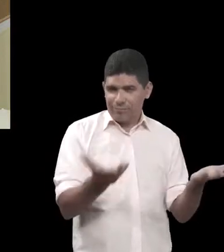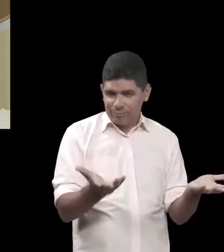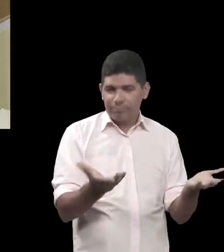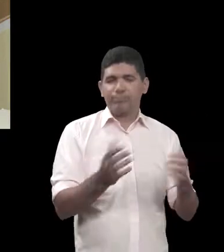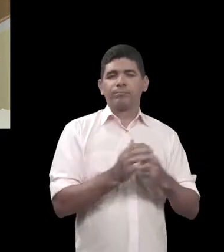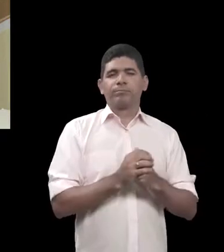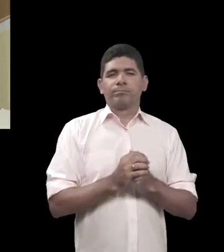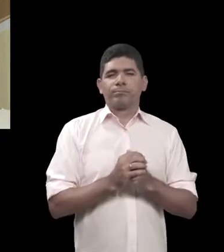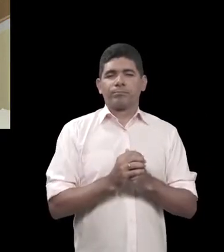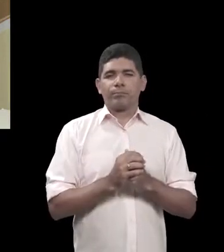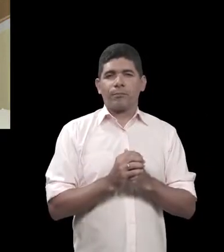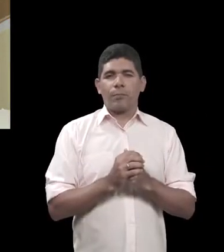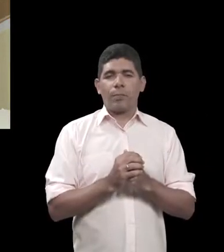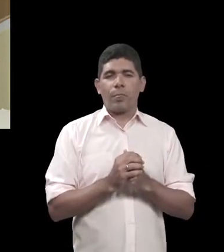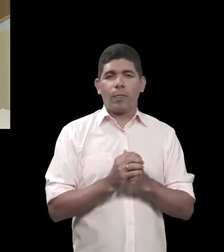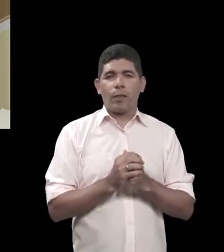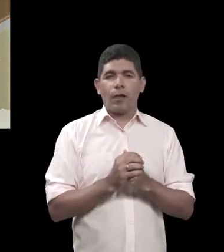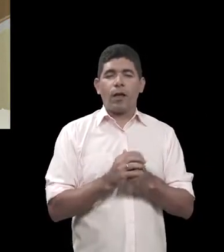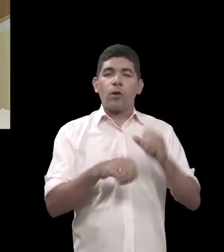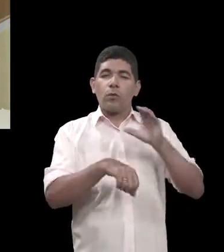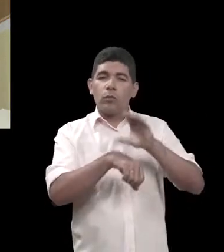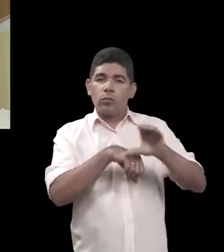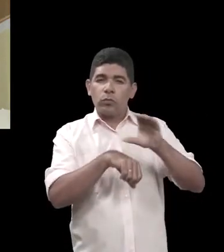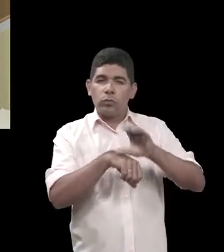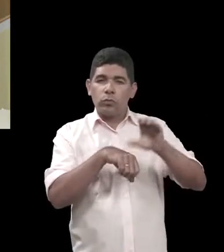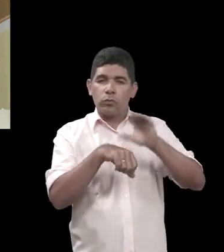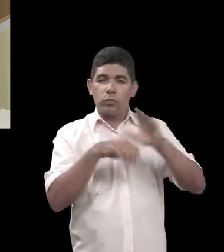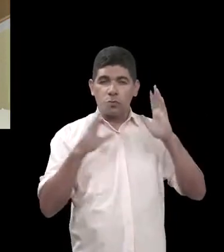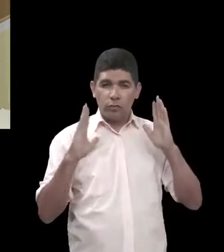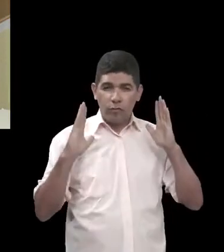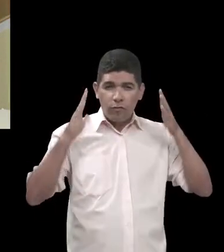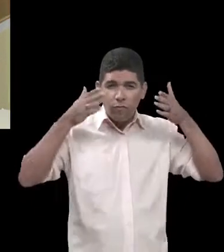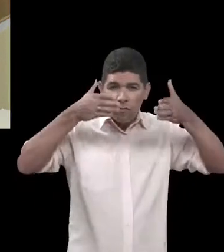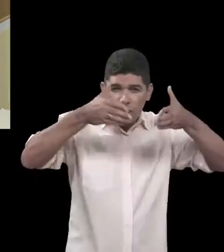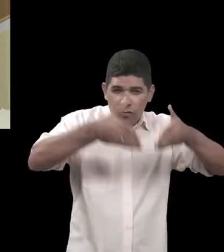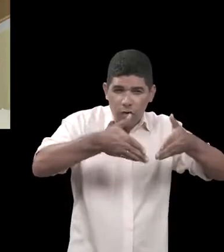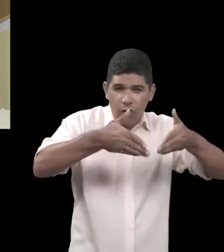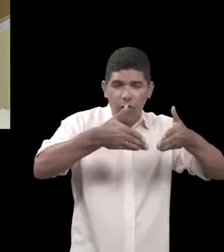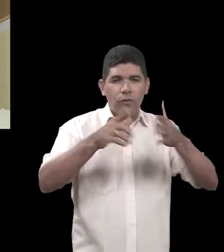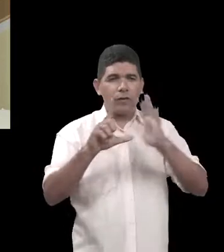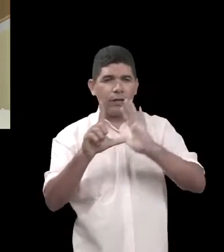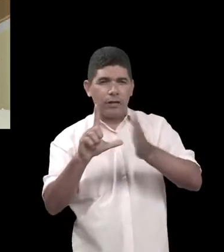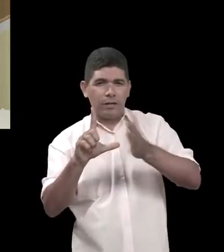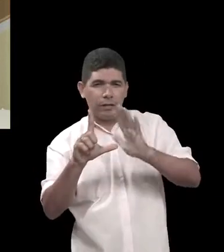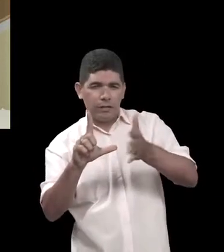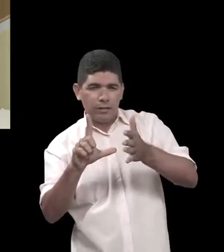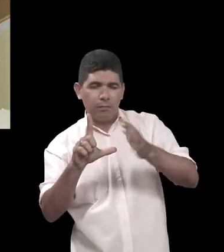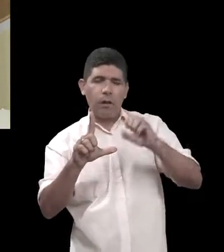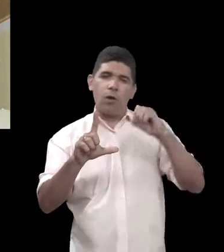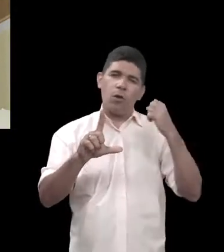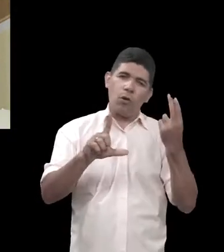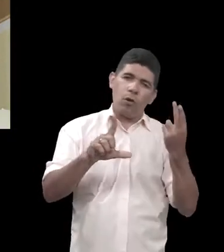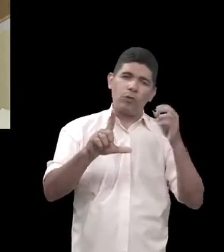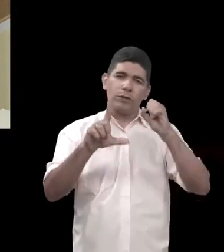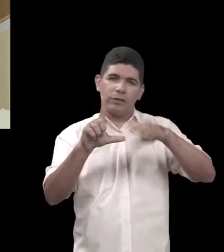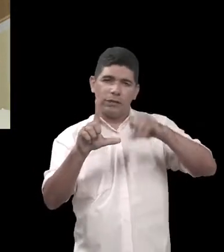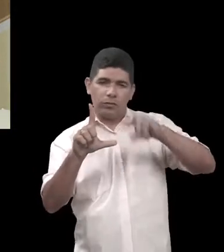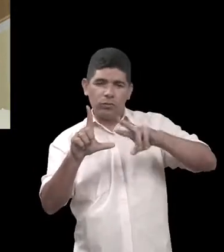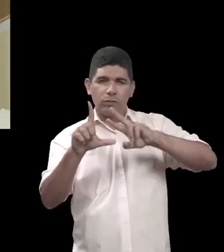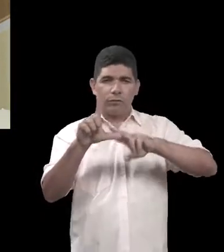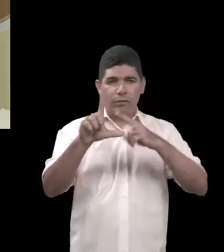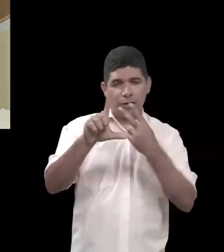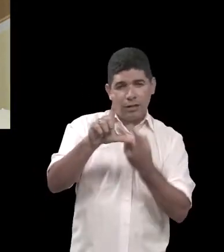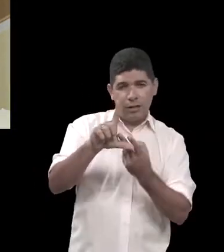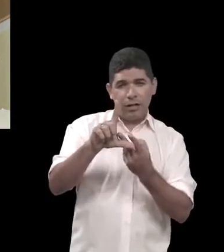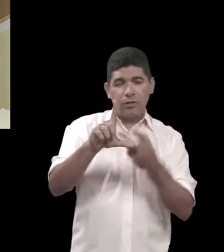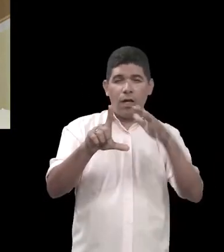o foco que esses cursos todos que eu estou falando, Letras Libras, licenciatura ou bacharelado e Letras Libras, língua portuguesa, dão